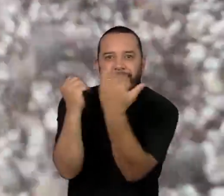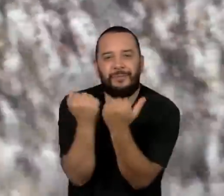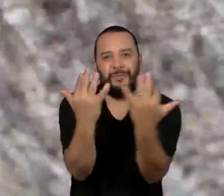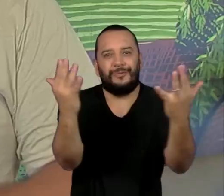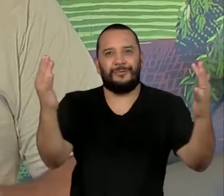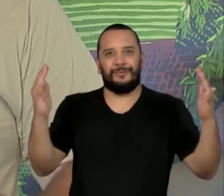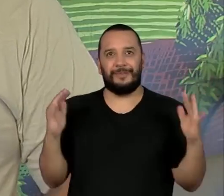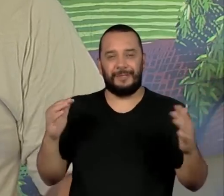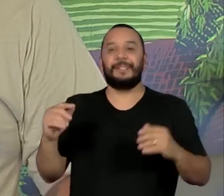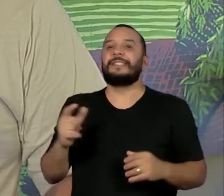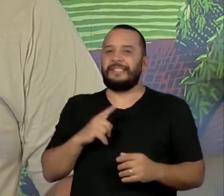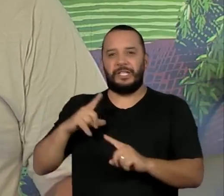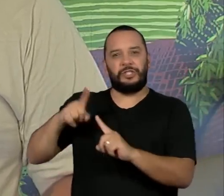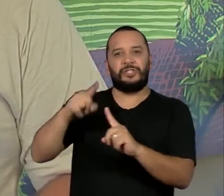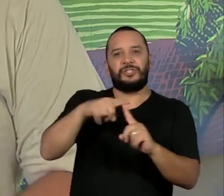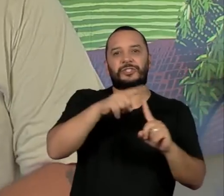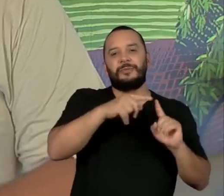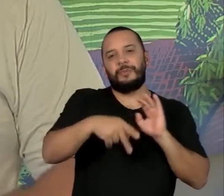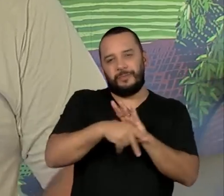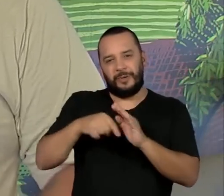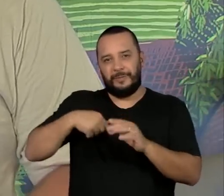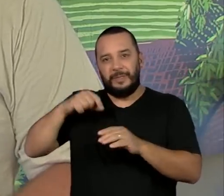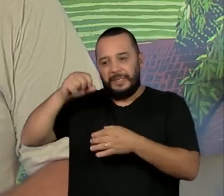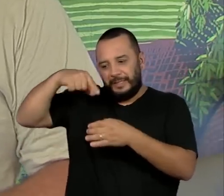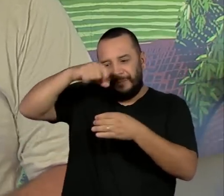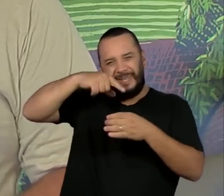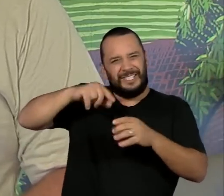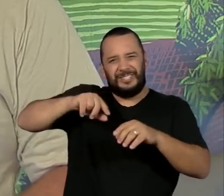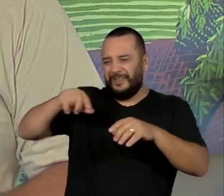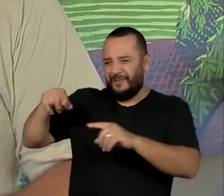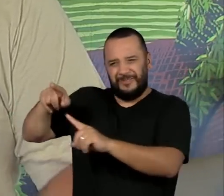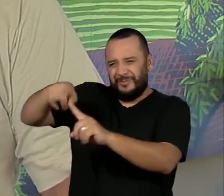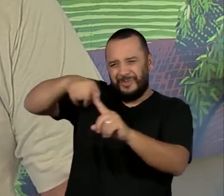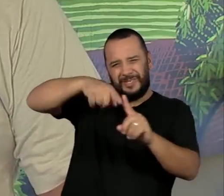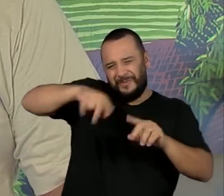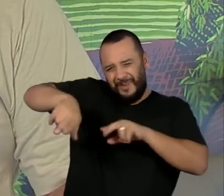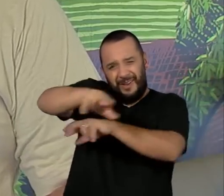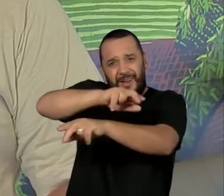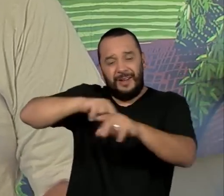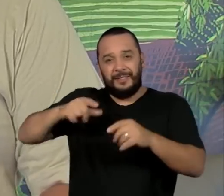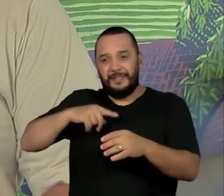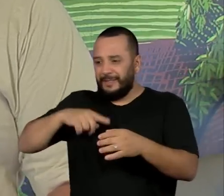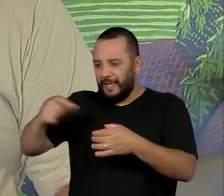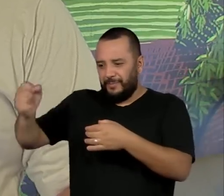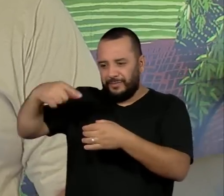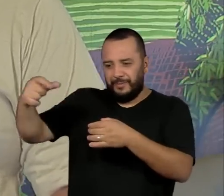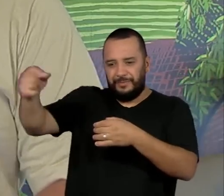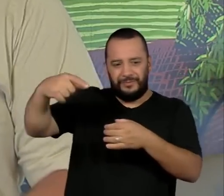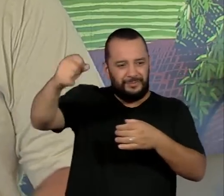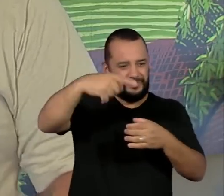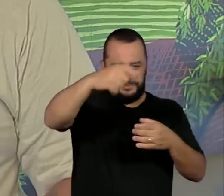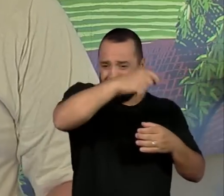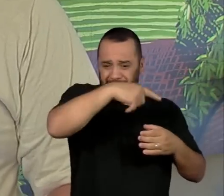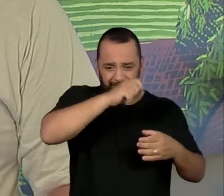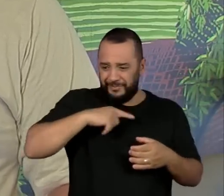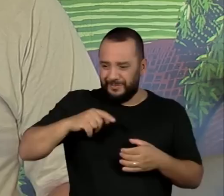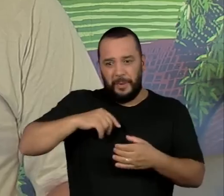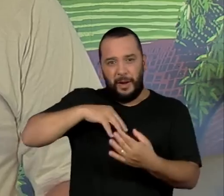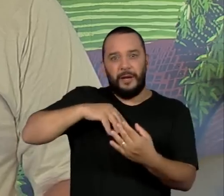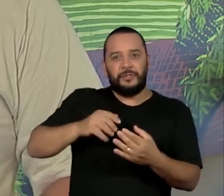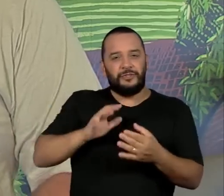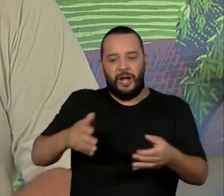gente mistura diferentes espécies de sementes, de diferentes comportamentos, então desde um arbusto até espécies de árvore que vão ver há mais de 100